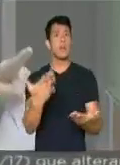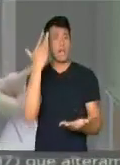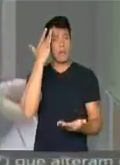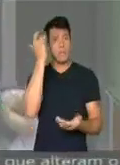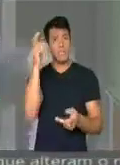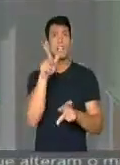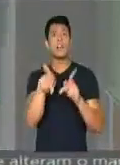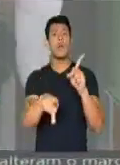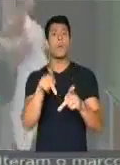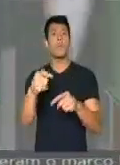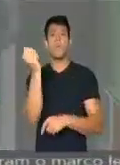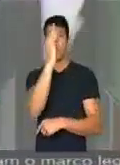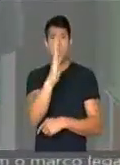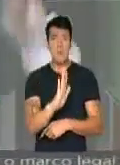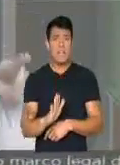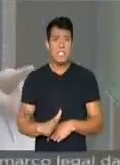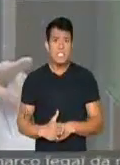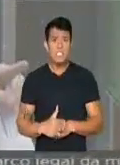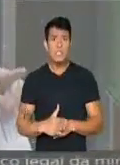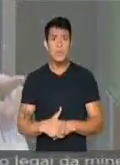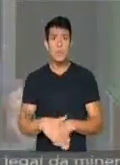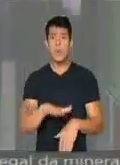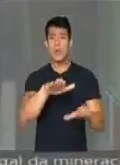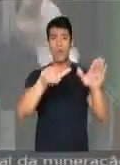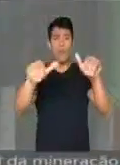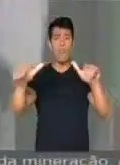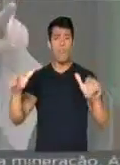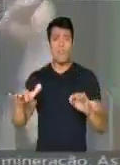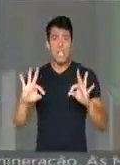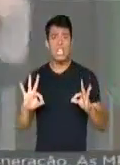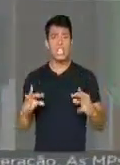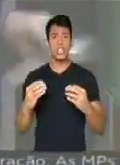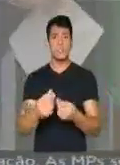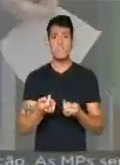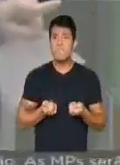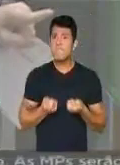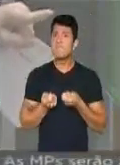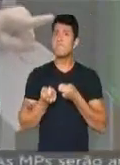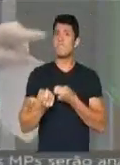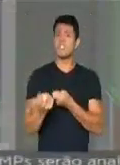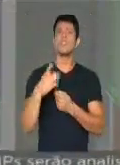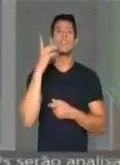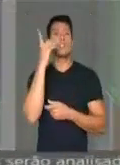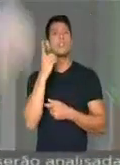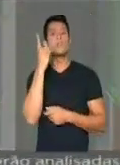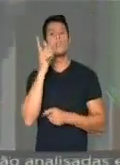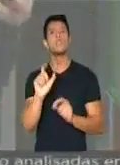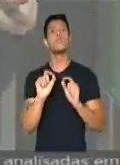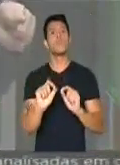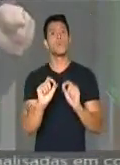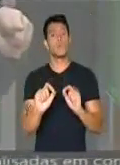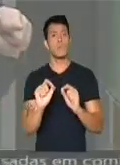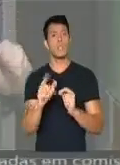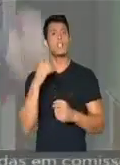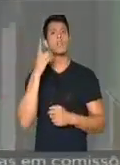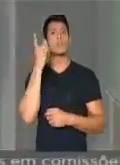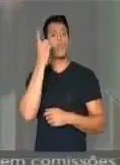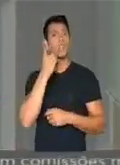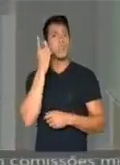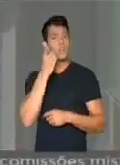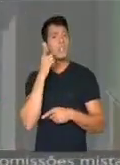está chamado, convocado a pressionar os deputados que elegeu. E os